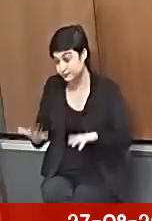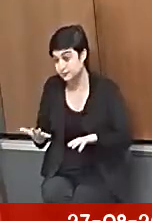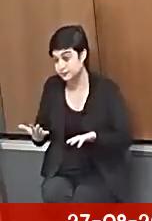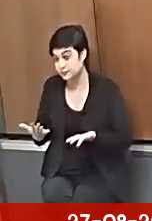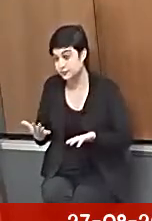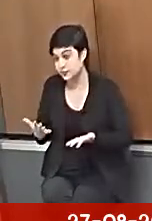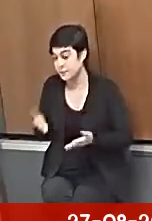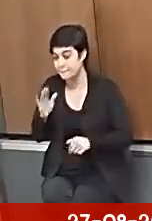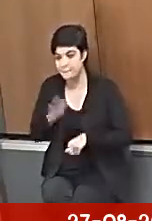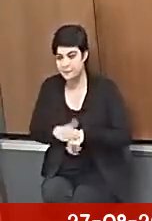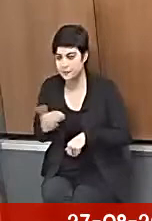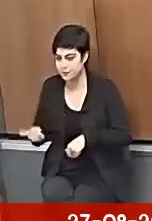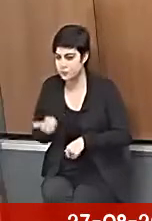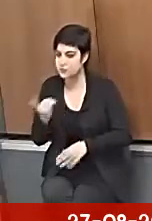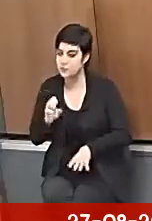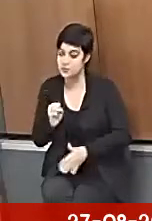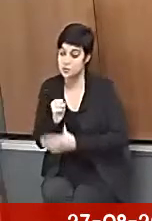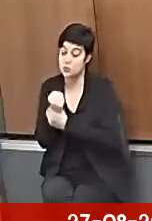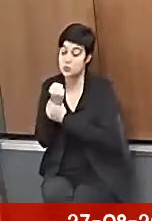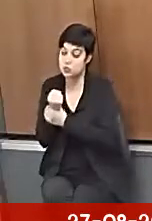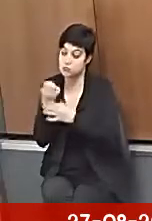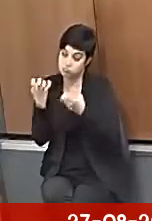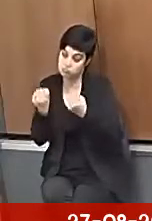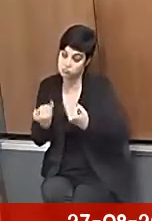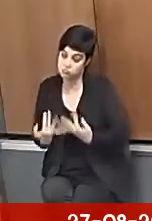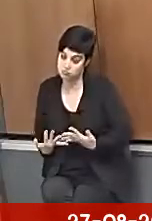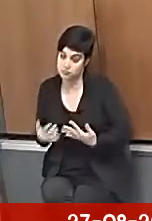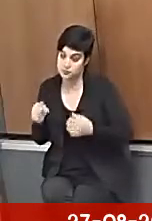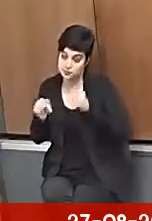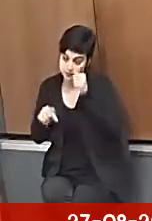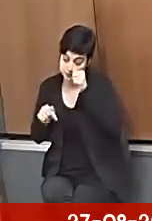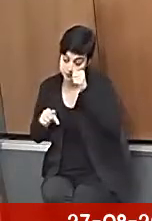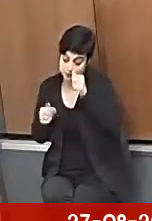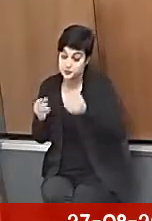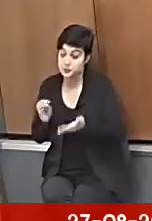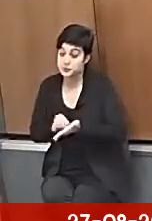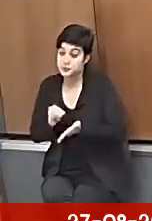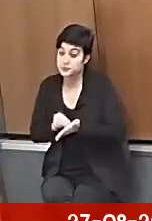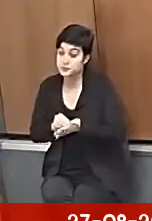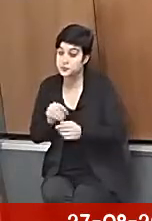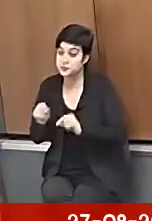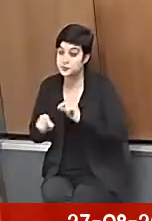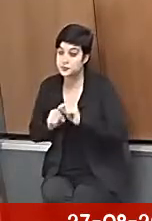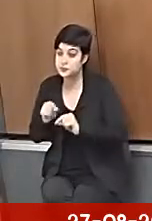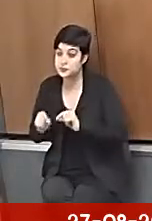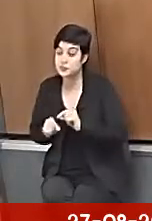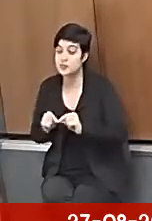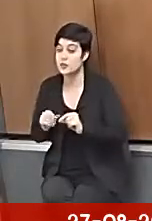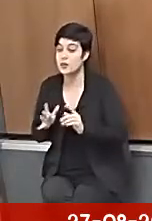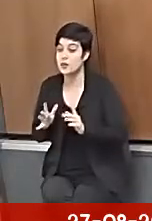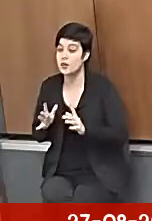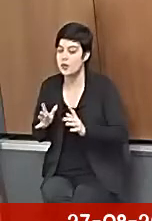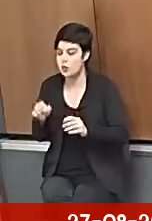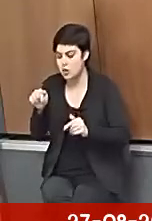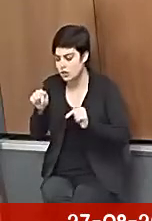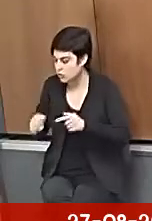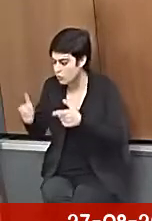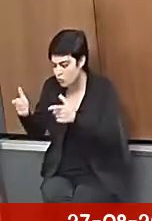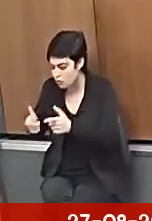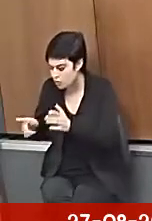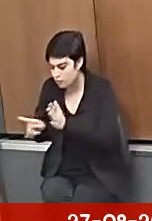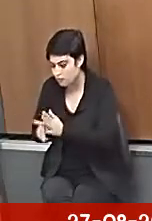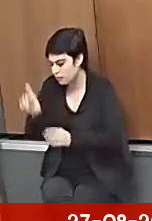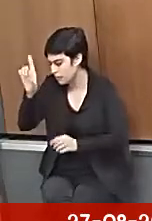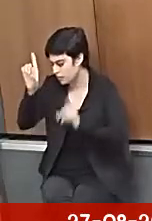órgão mas assim é apropriado para falar da segurança que na minha opinião quem deveria ter tomado frente lá e falam aqui um espaço reservado para